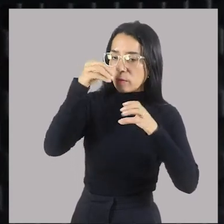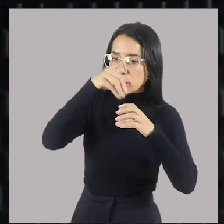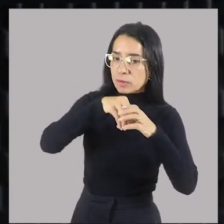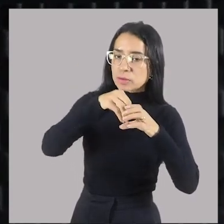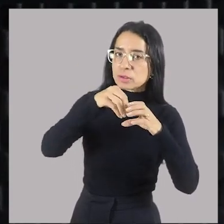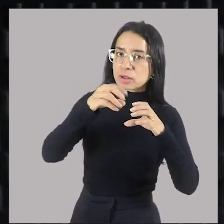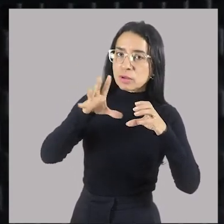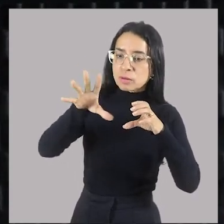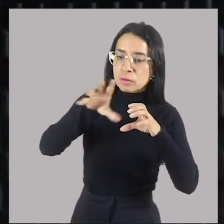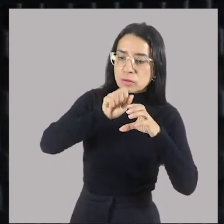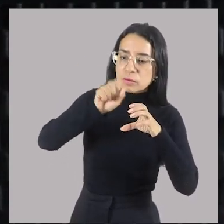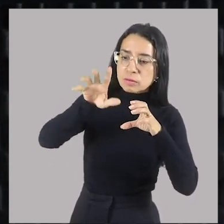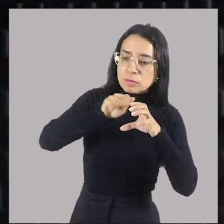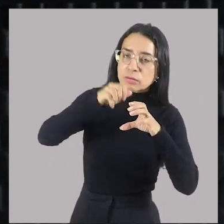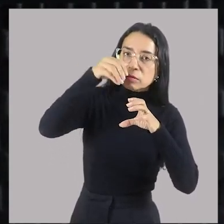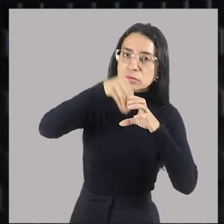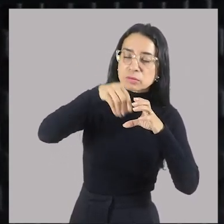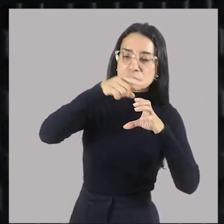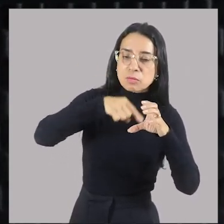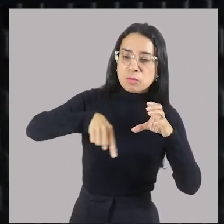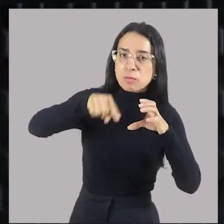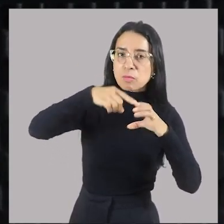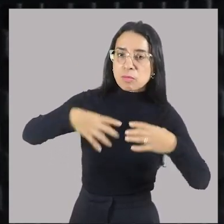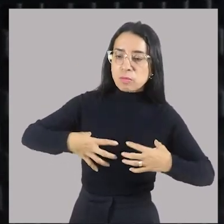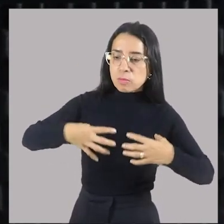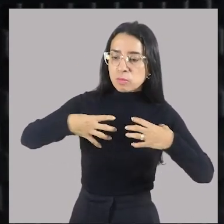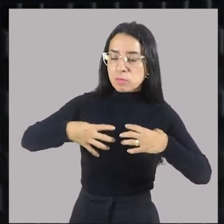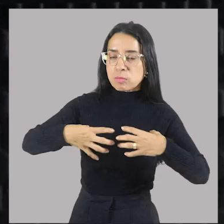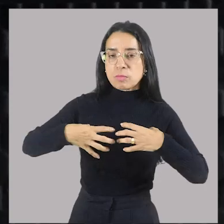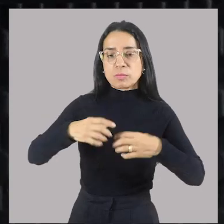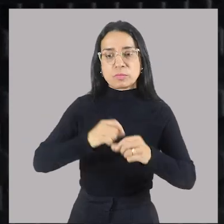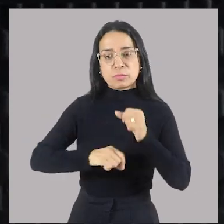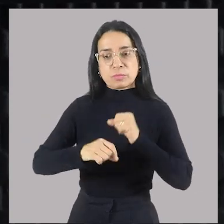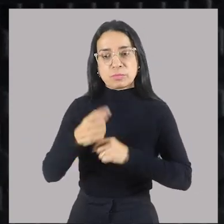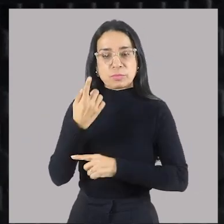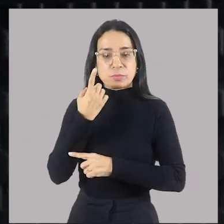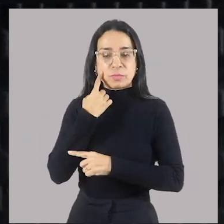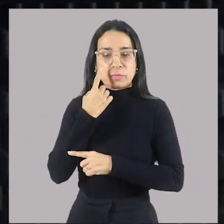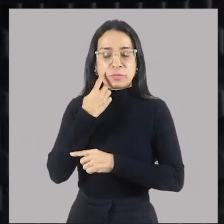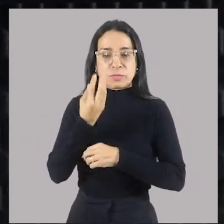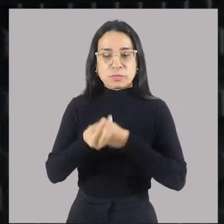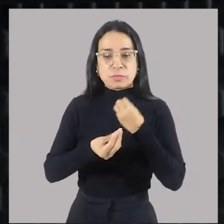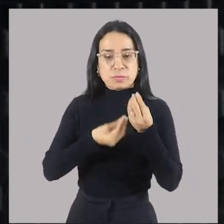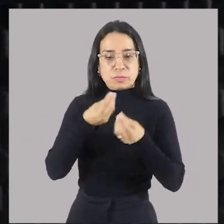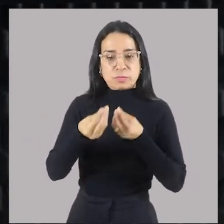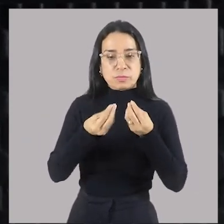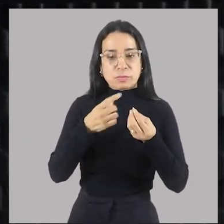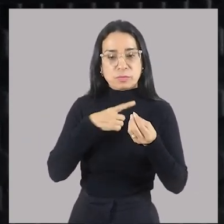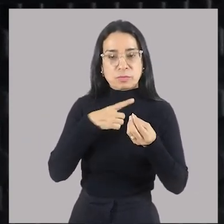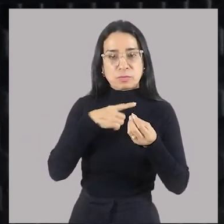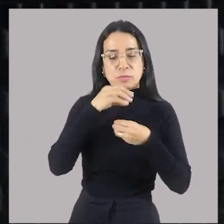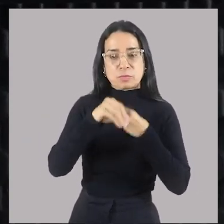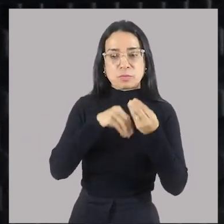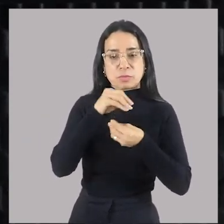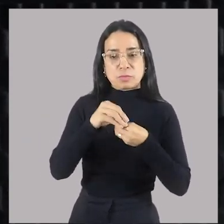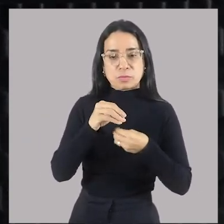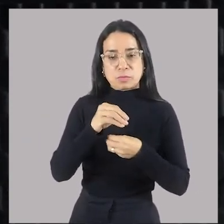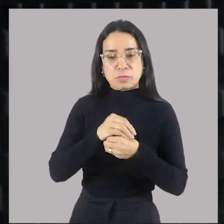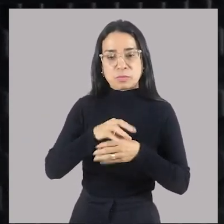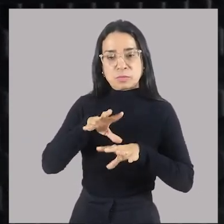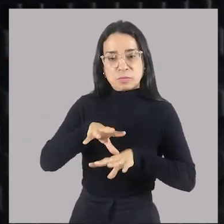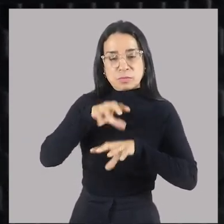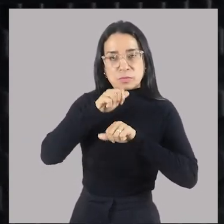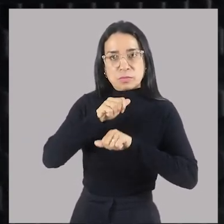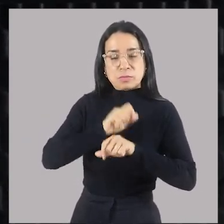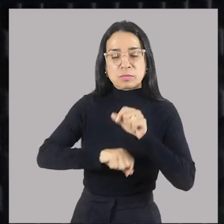ar possa entrar para dentro do pulmão. Então veja como está envolvido na respiração. Movimentação do bolo alimentar